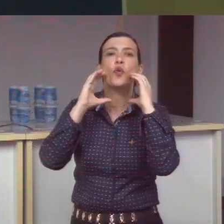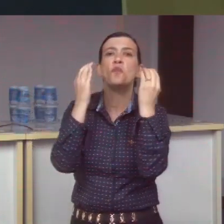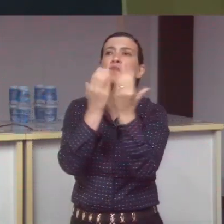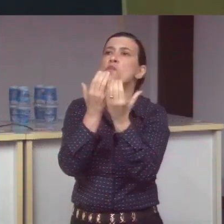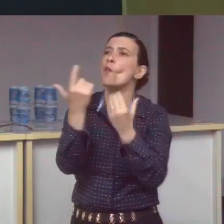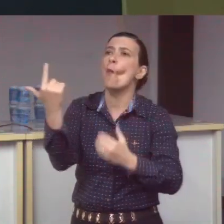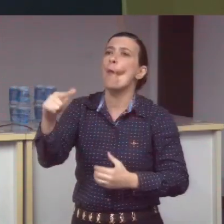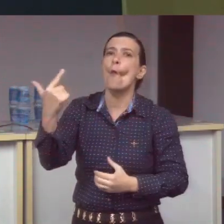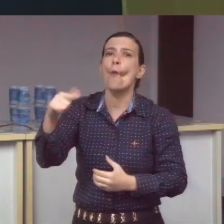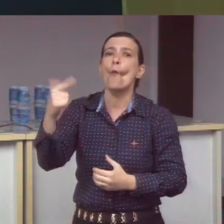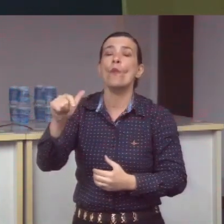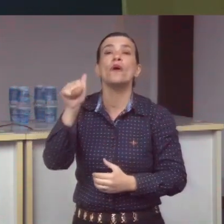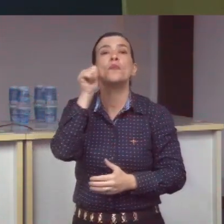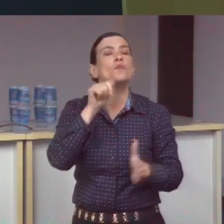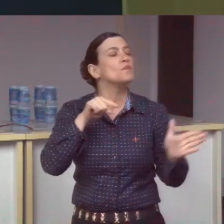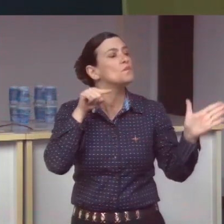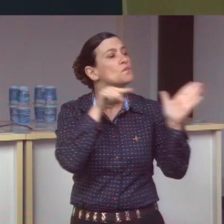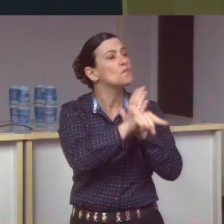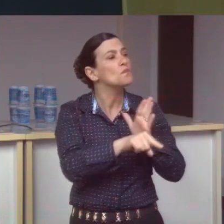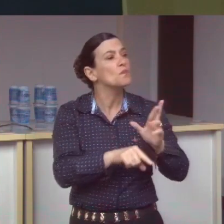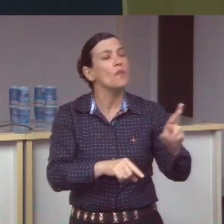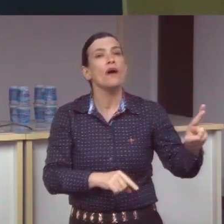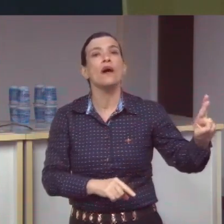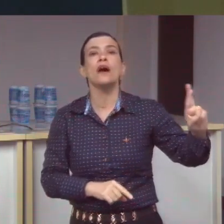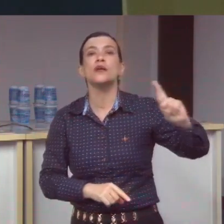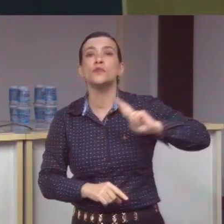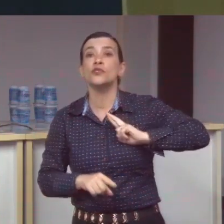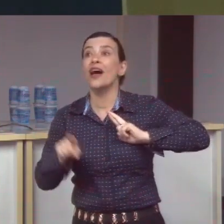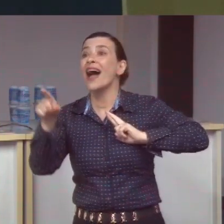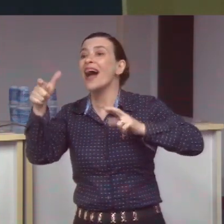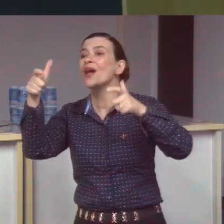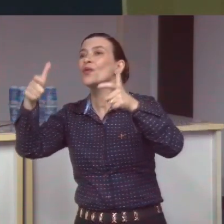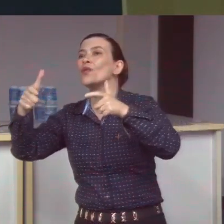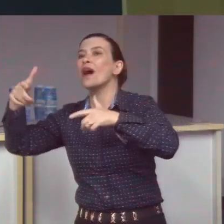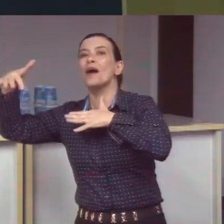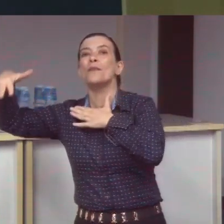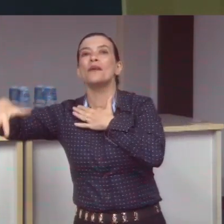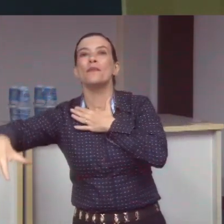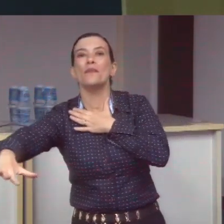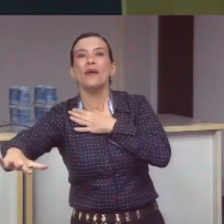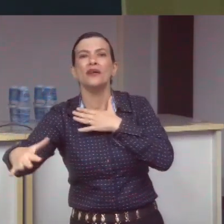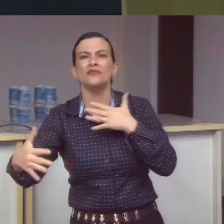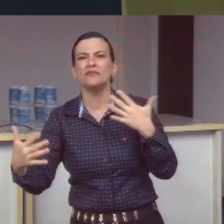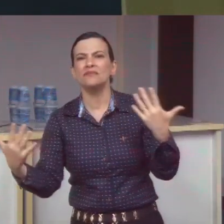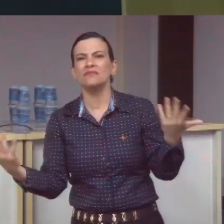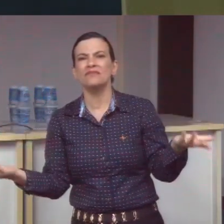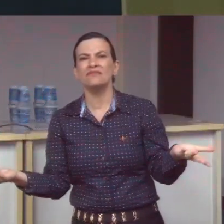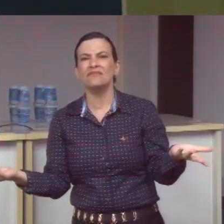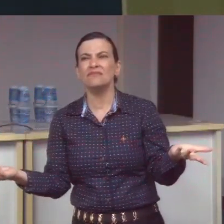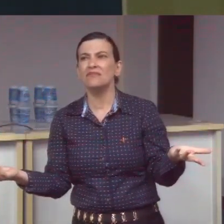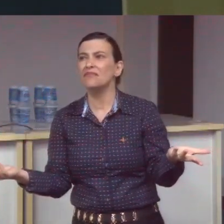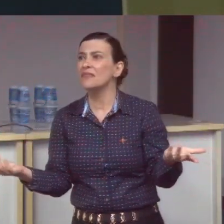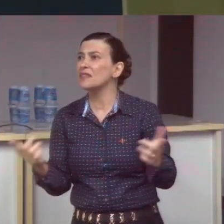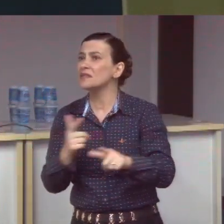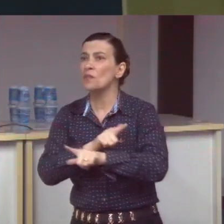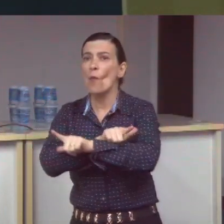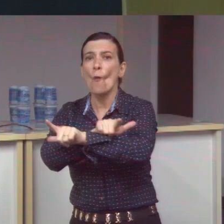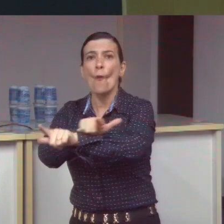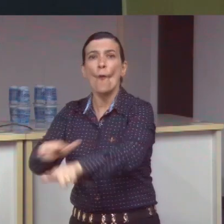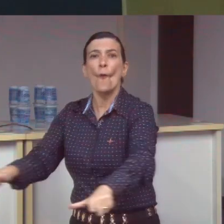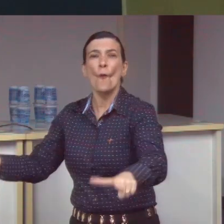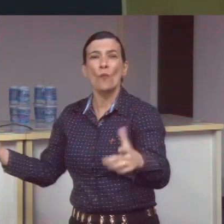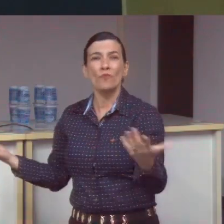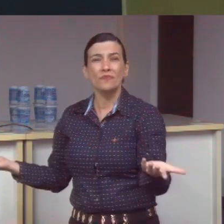diz, é lá para baixo, mas acabou tudo. Então você chega num lugar onde